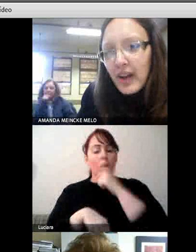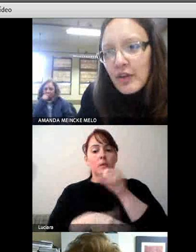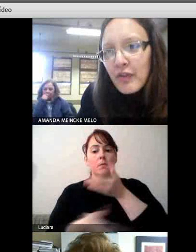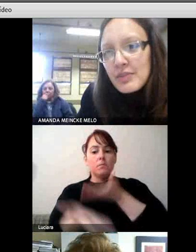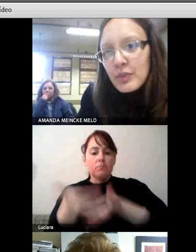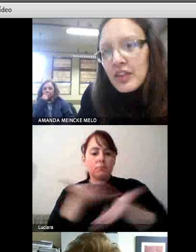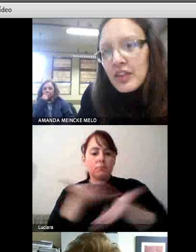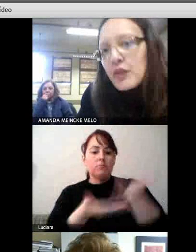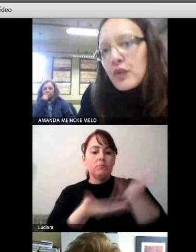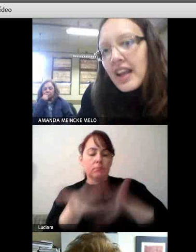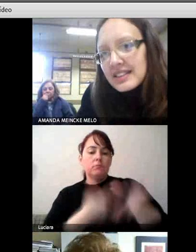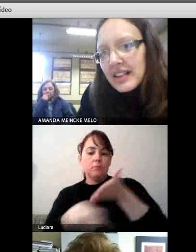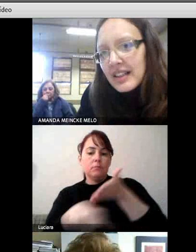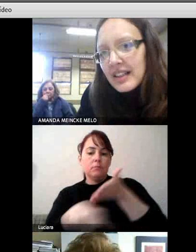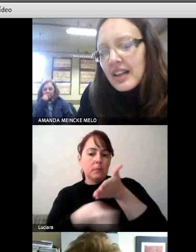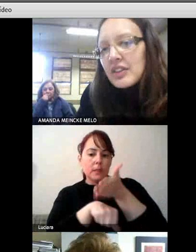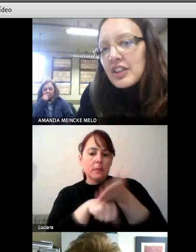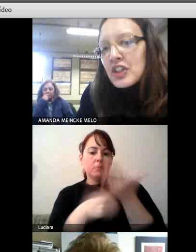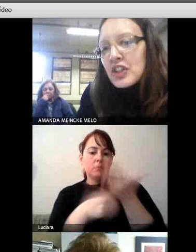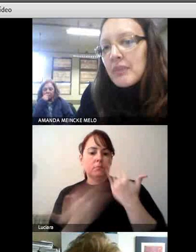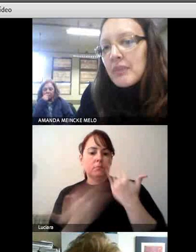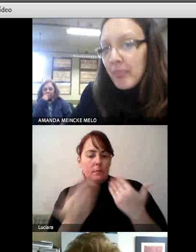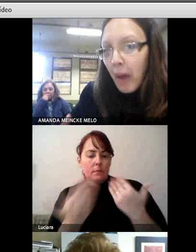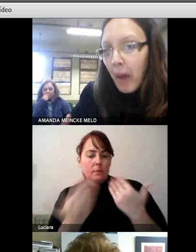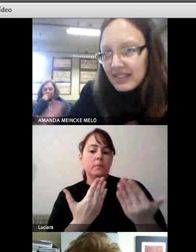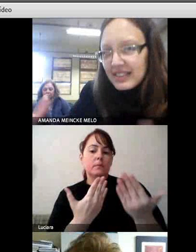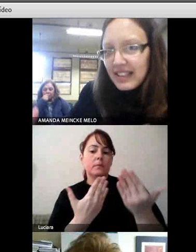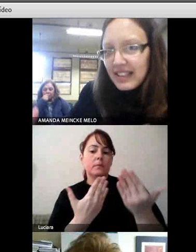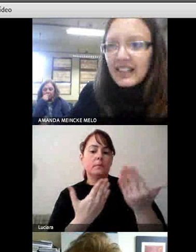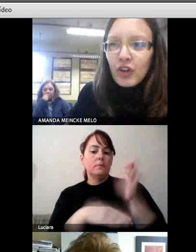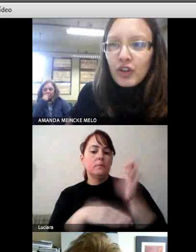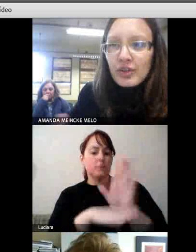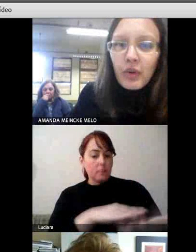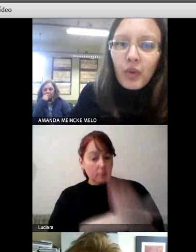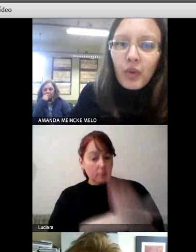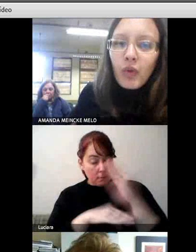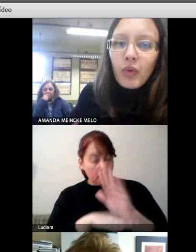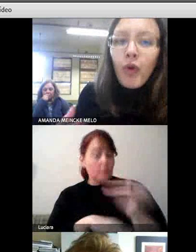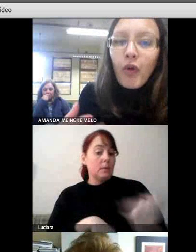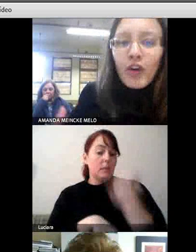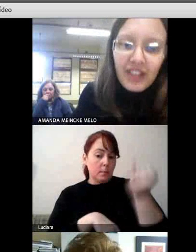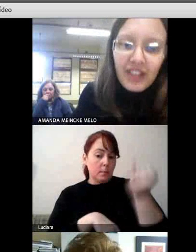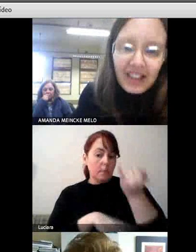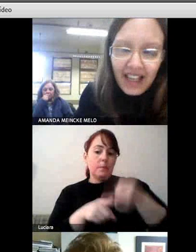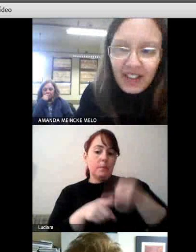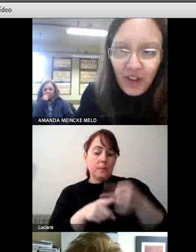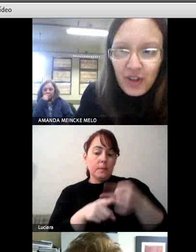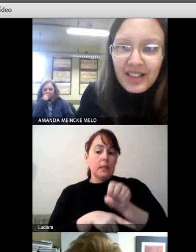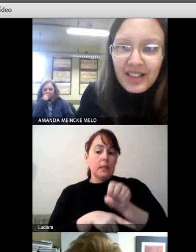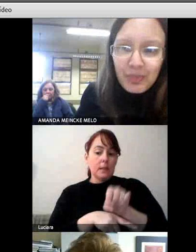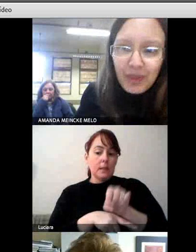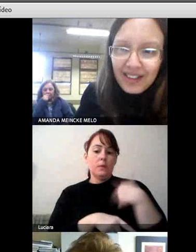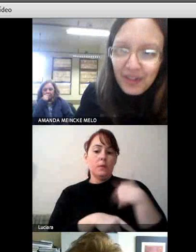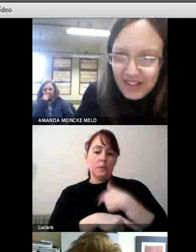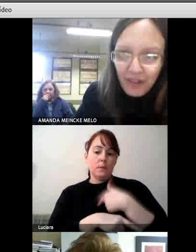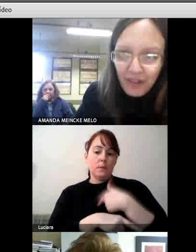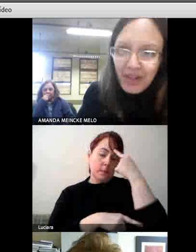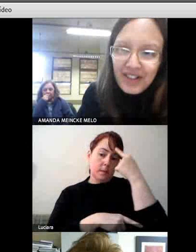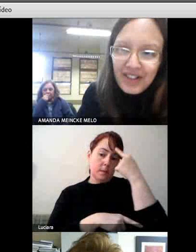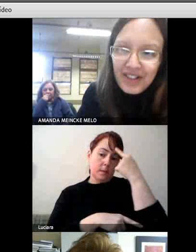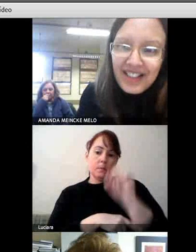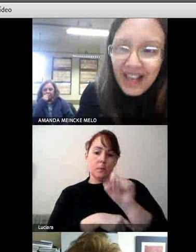colaboração, faz muita diferença quando a gente pensa nessa introdução com algum conforto das tecnologias, porque não são